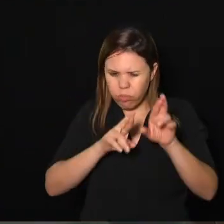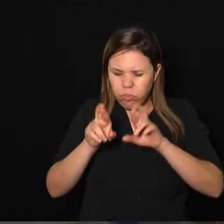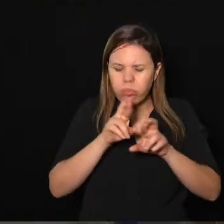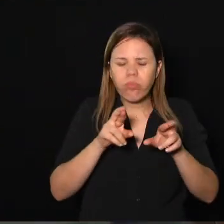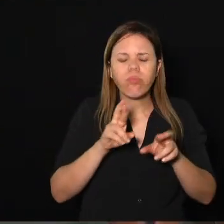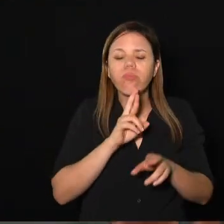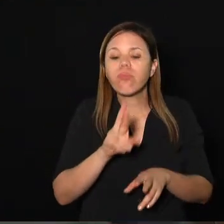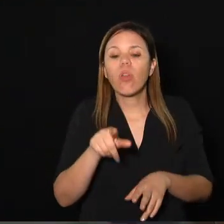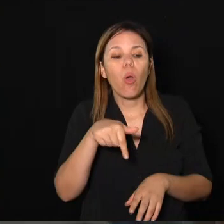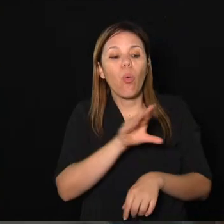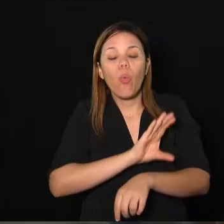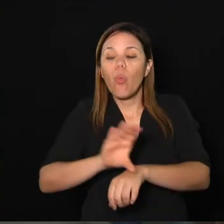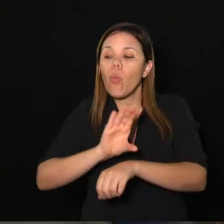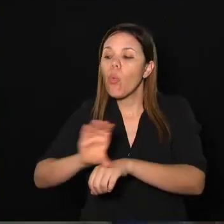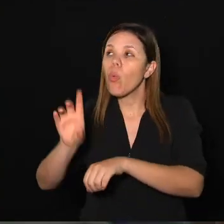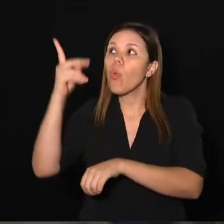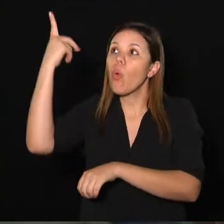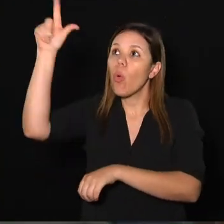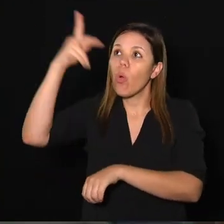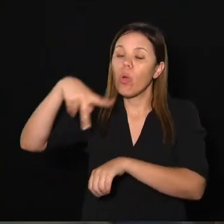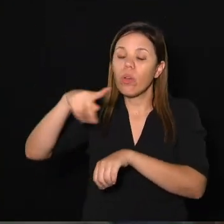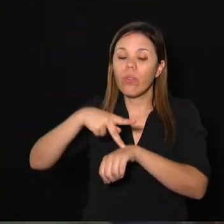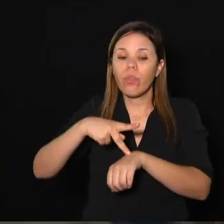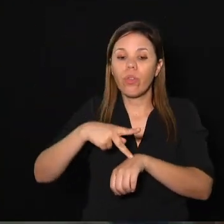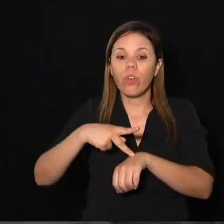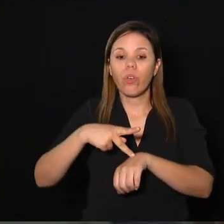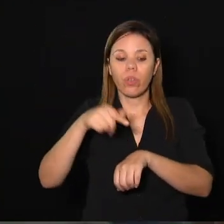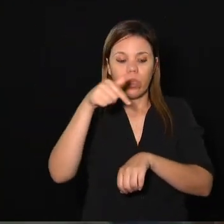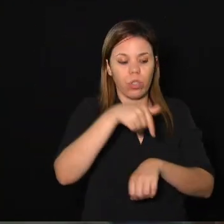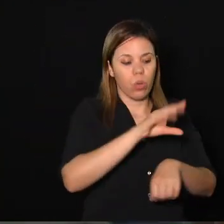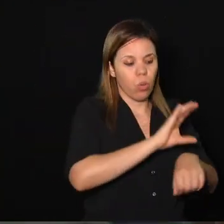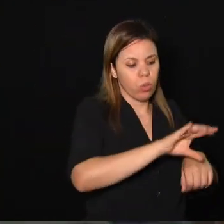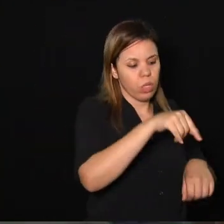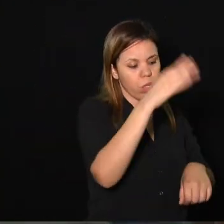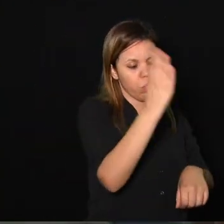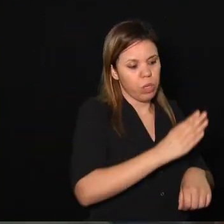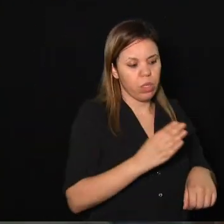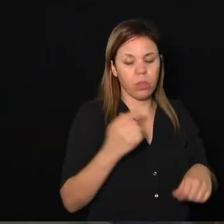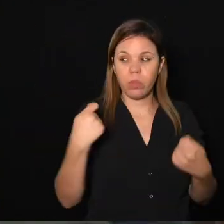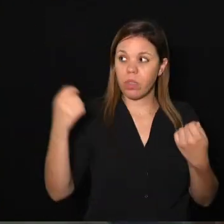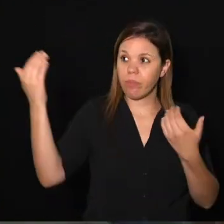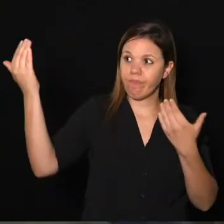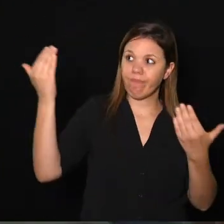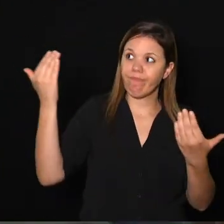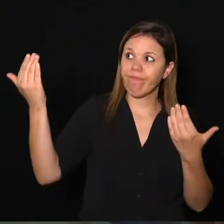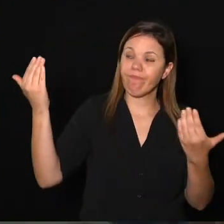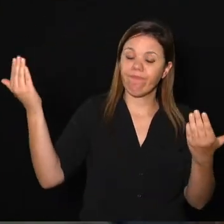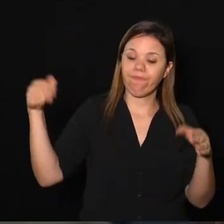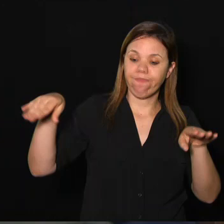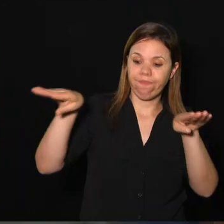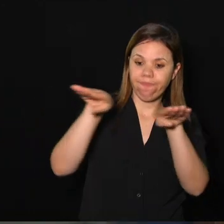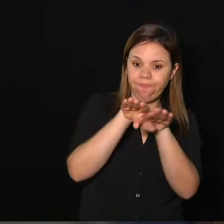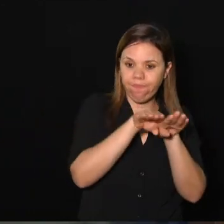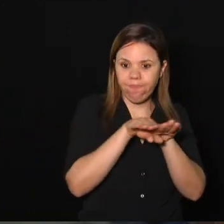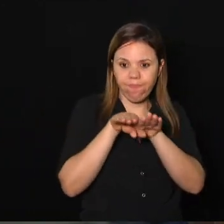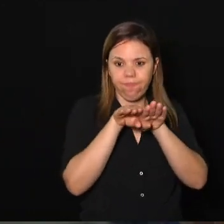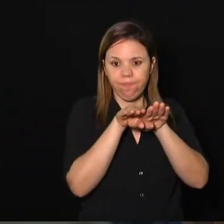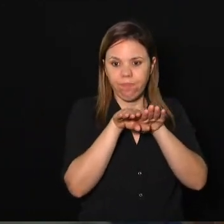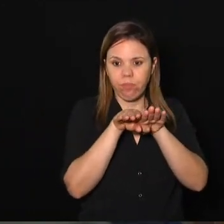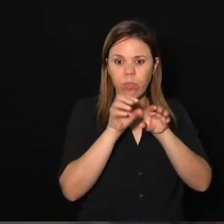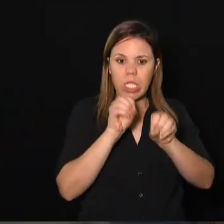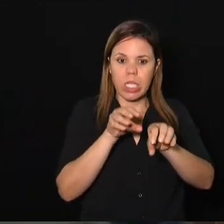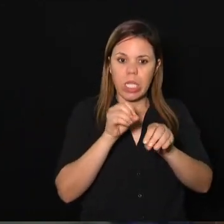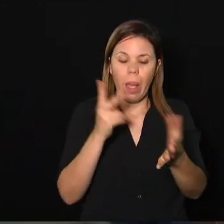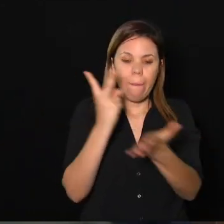os cursos no exterior e os cursos do Brasil podem ser equiparados de forma que ao que é ensinado a optometrista no